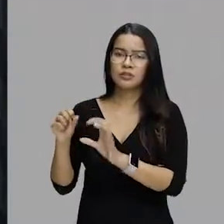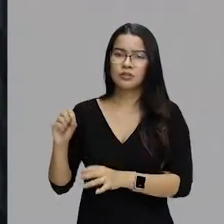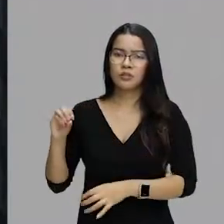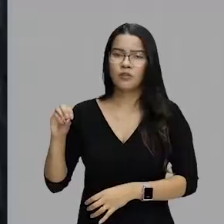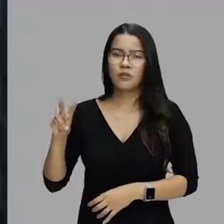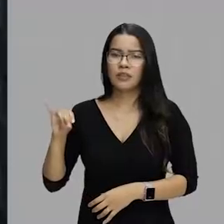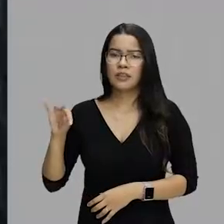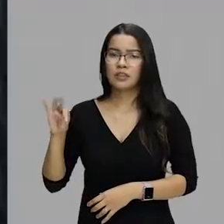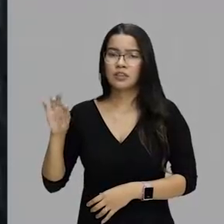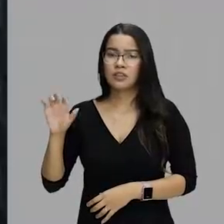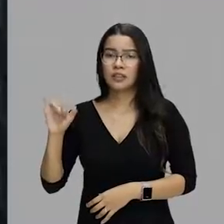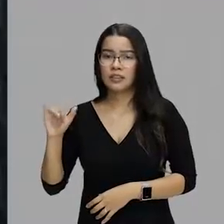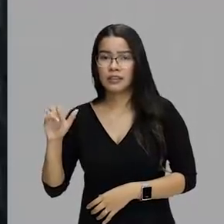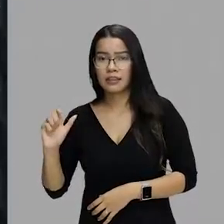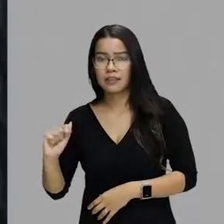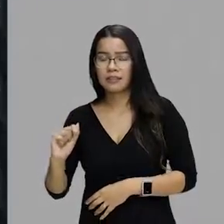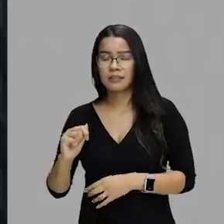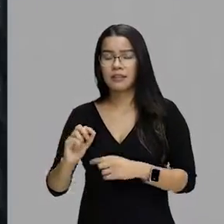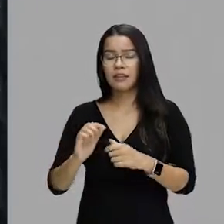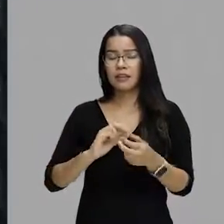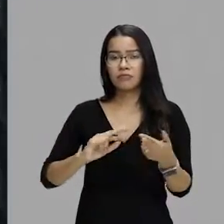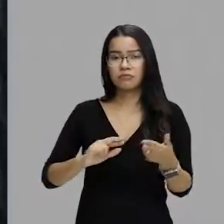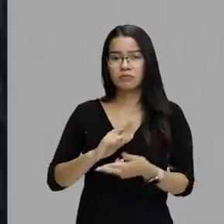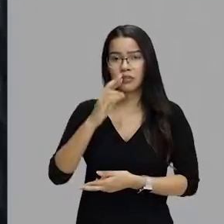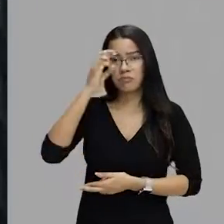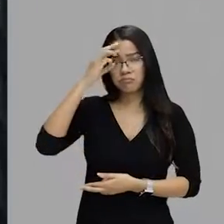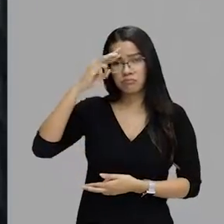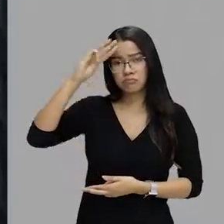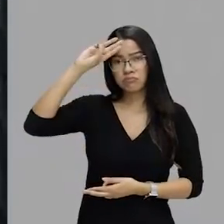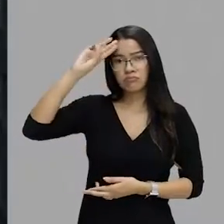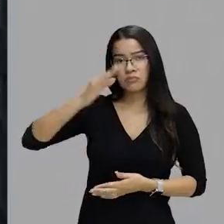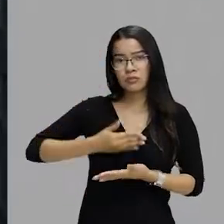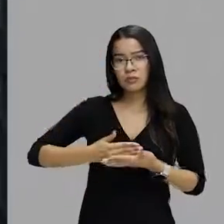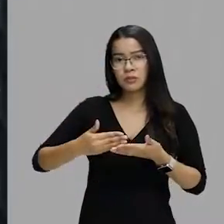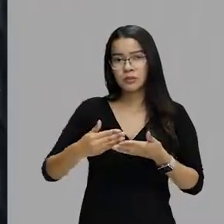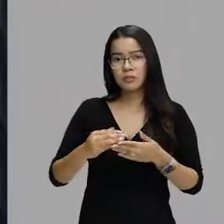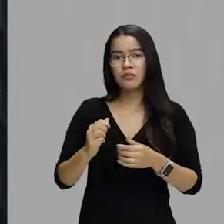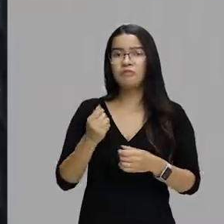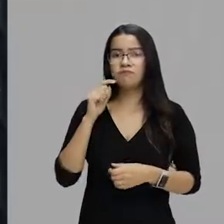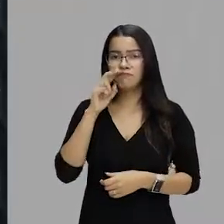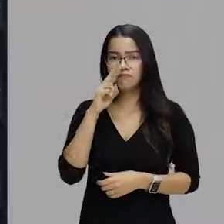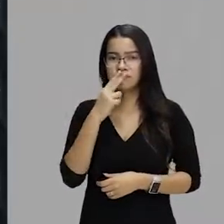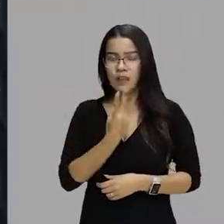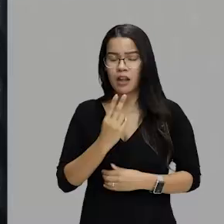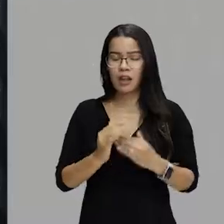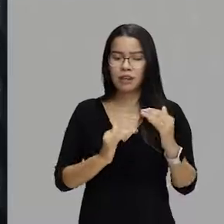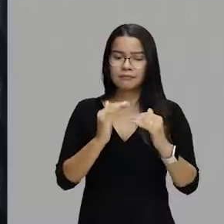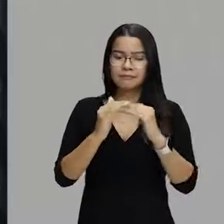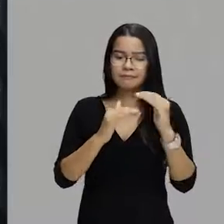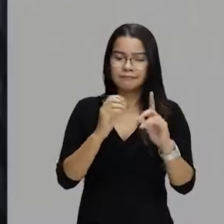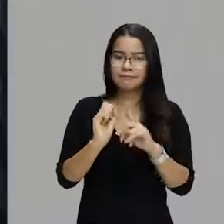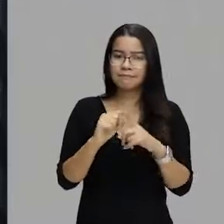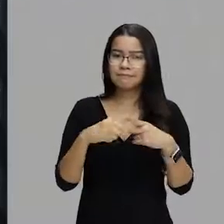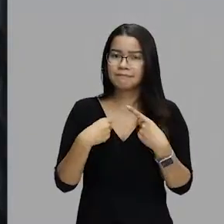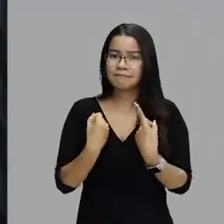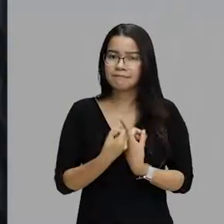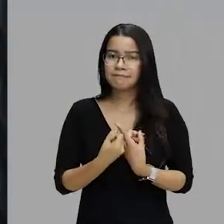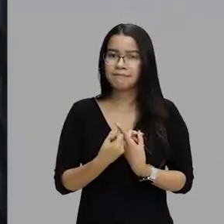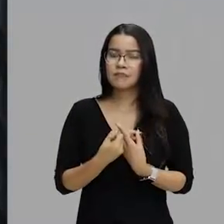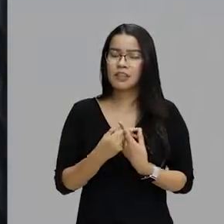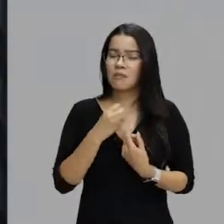nasceu uma revolução de forte avanço social. Ela nasceu uma revolução de